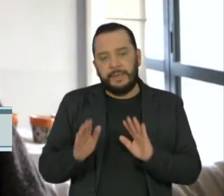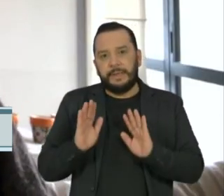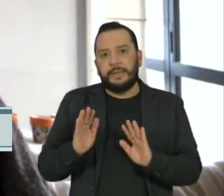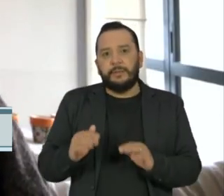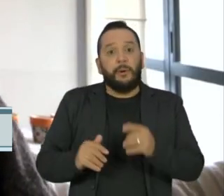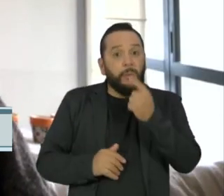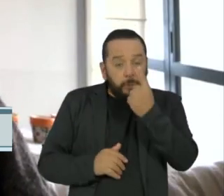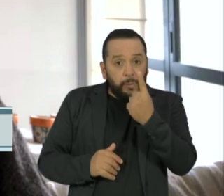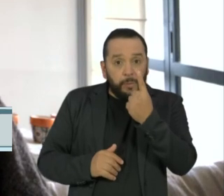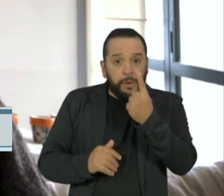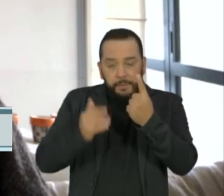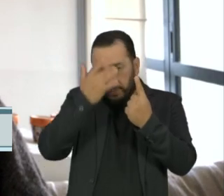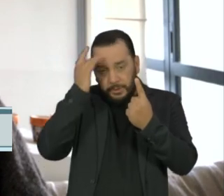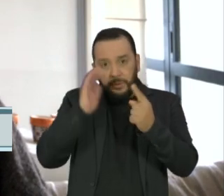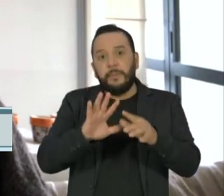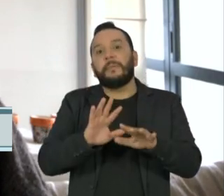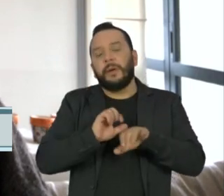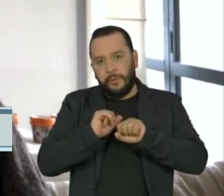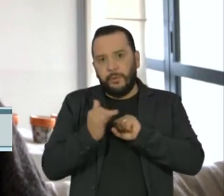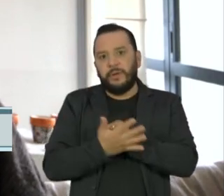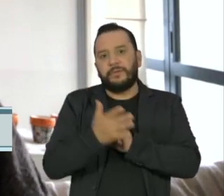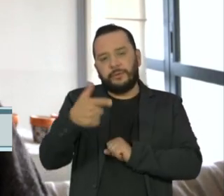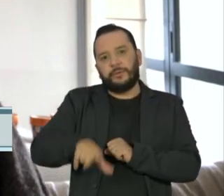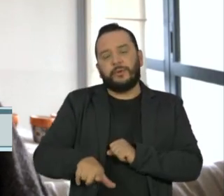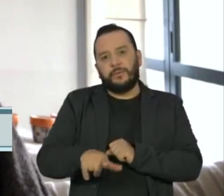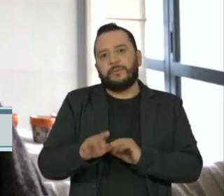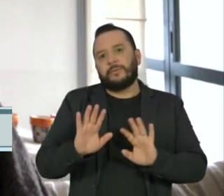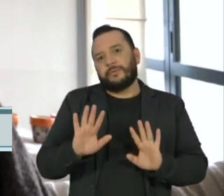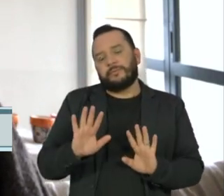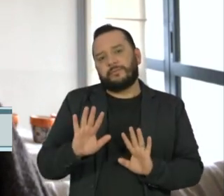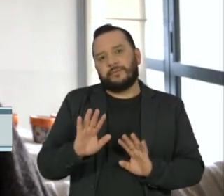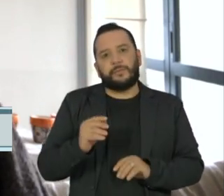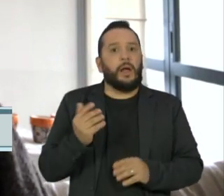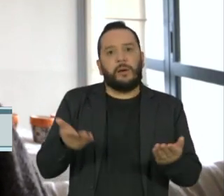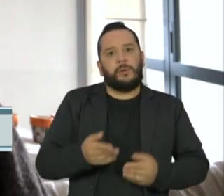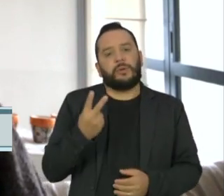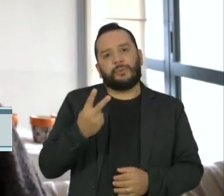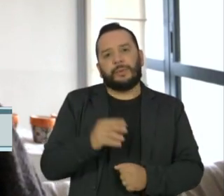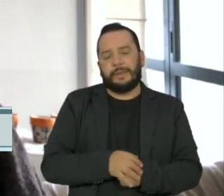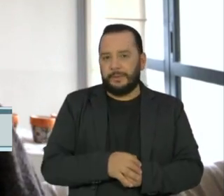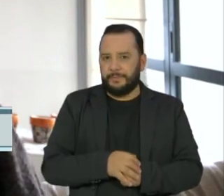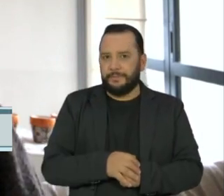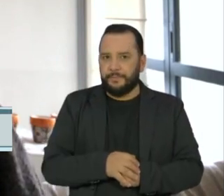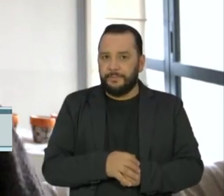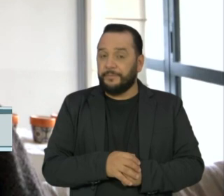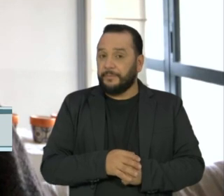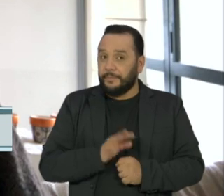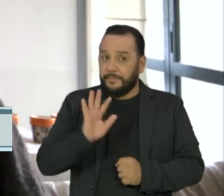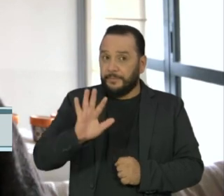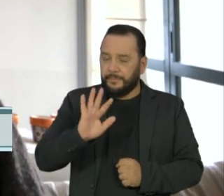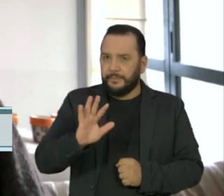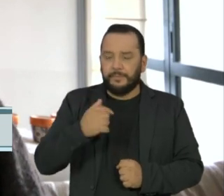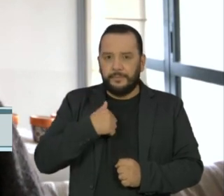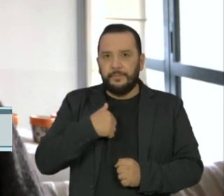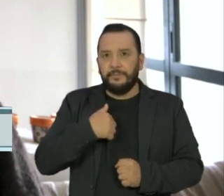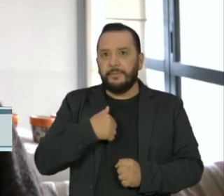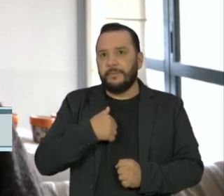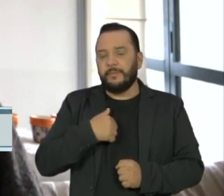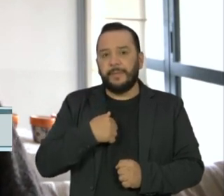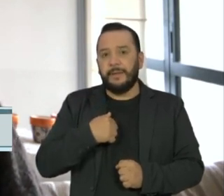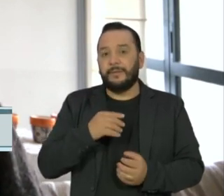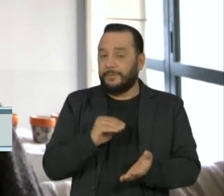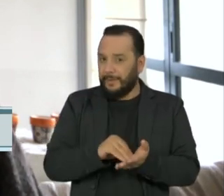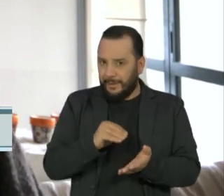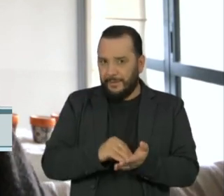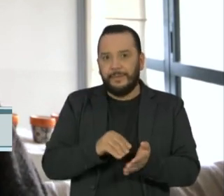reinfecção. No entanto, parte do motivo pelo qual não se detectam mais casos é que nós não temos testes,